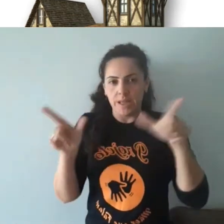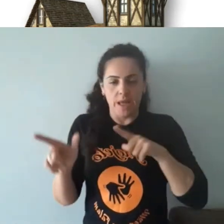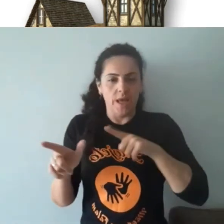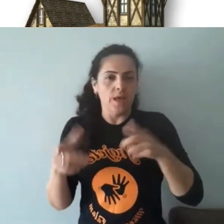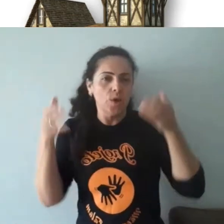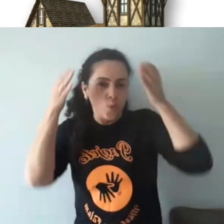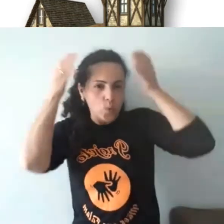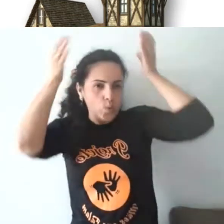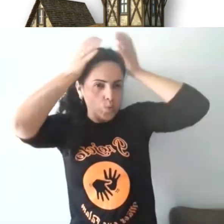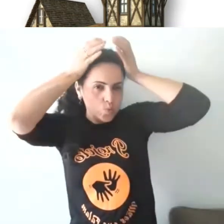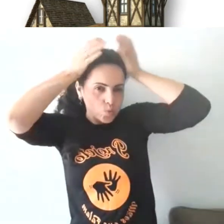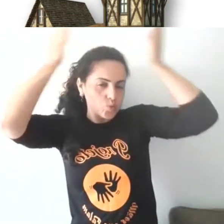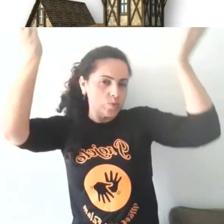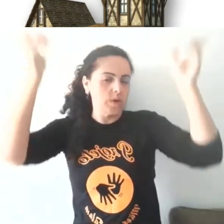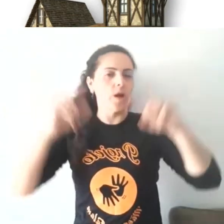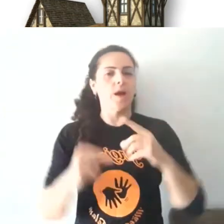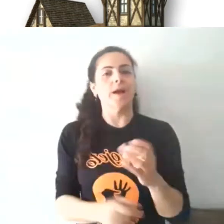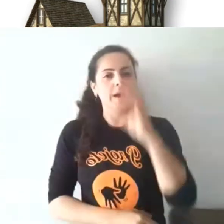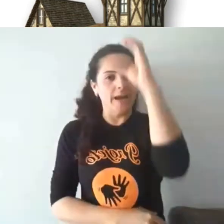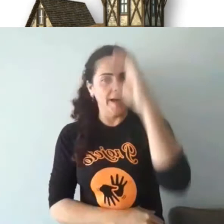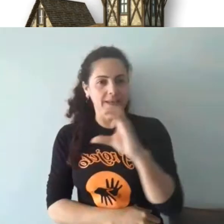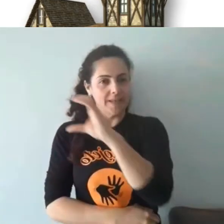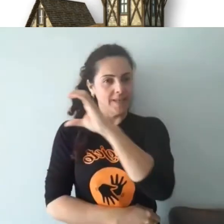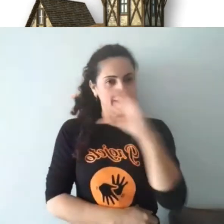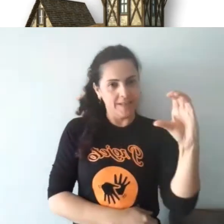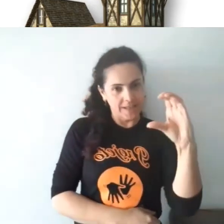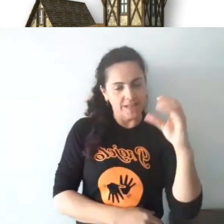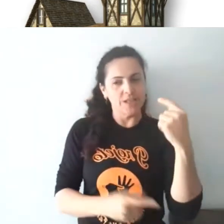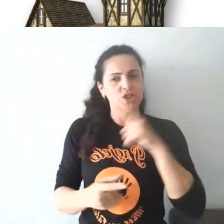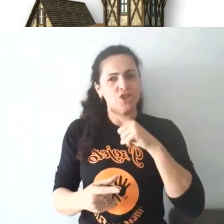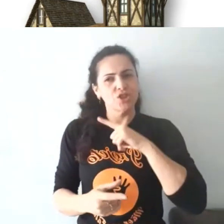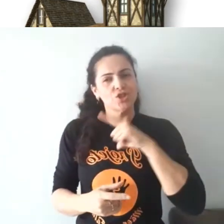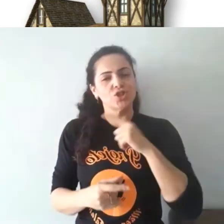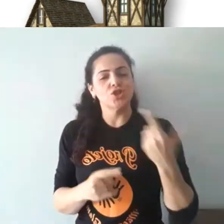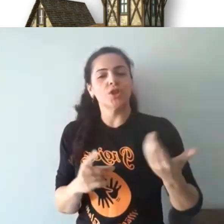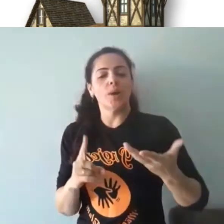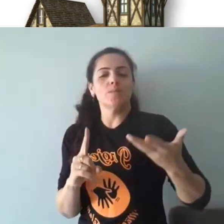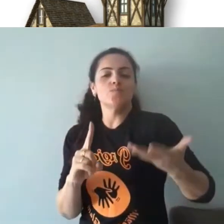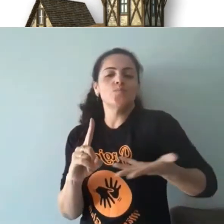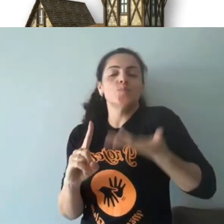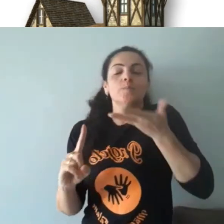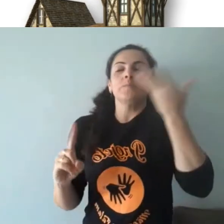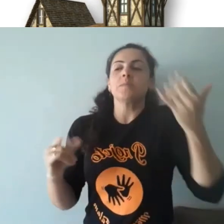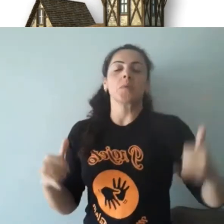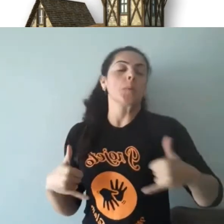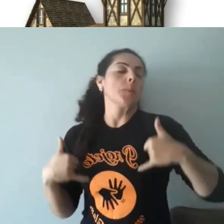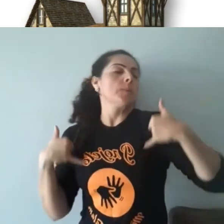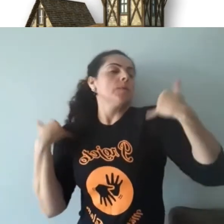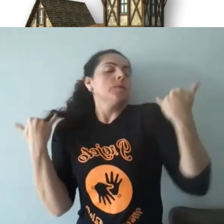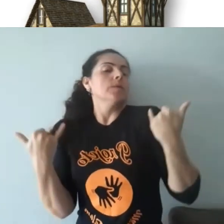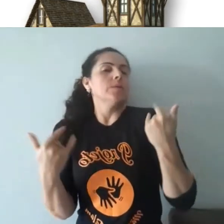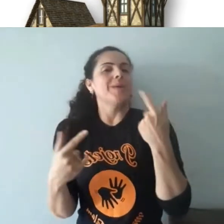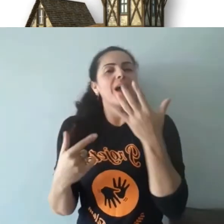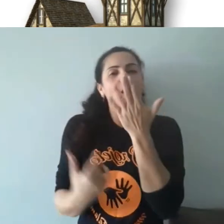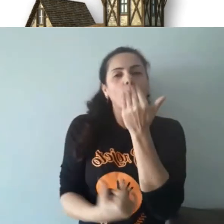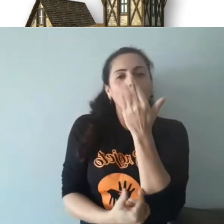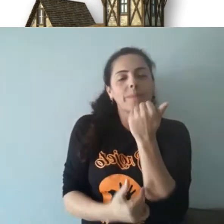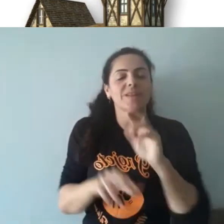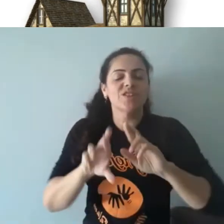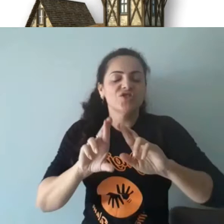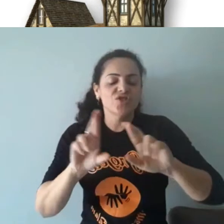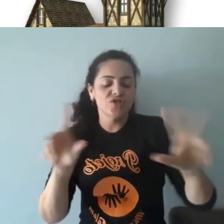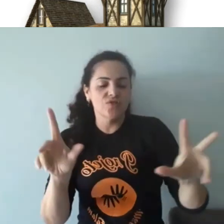tem aí a monarquia, né, o clero, a igreja, com regalias, né, com privilégios, onde para eles, sim,